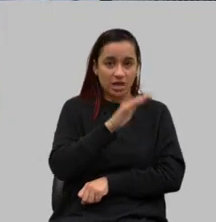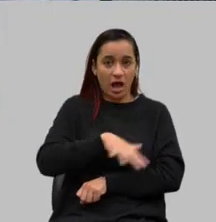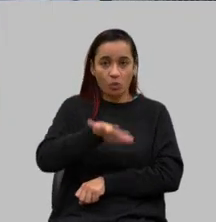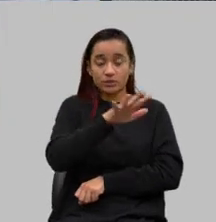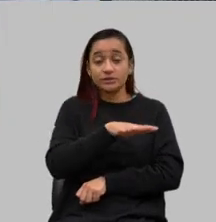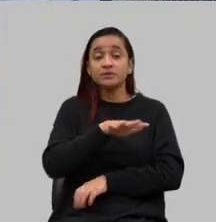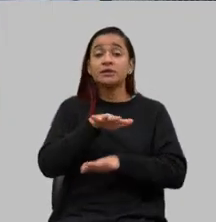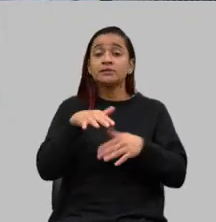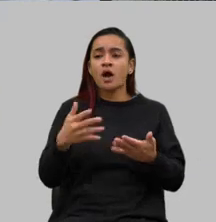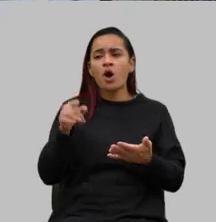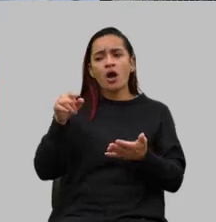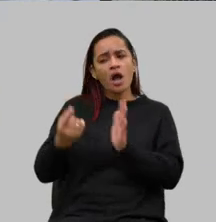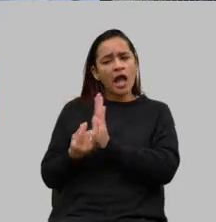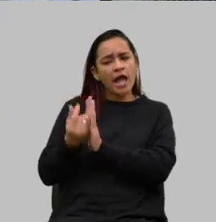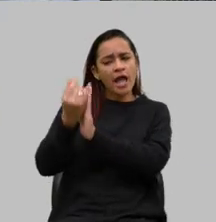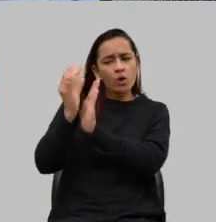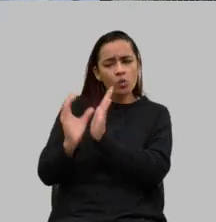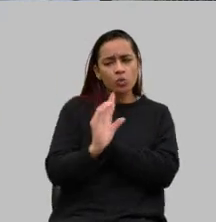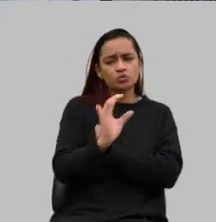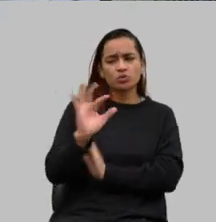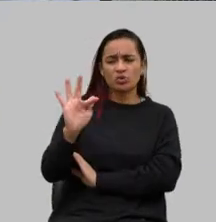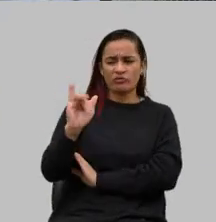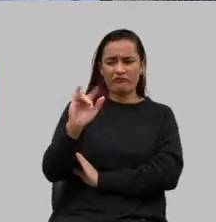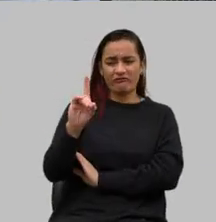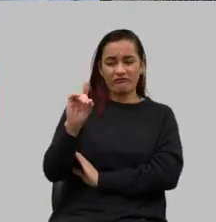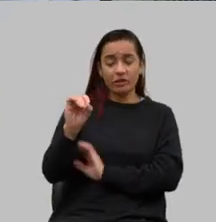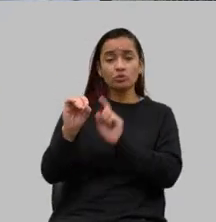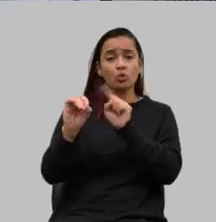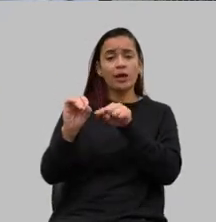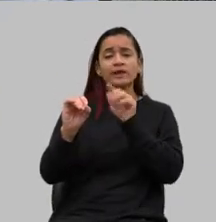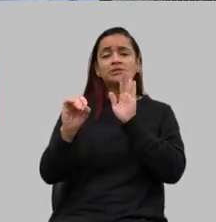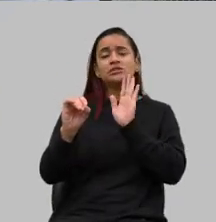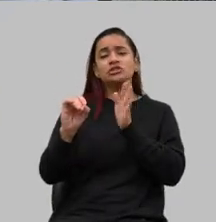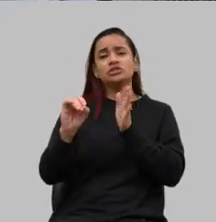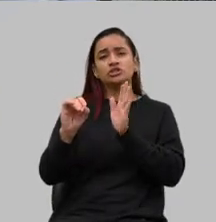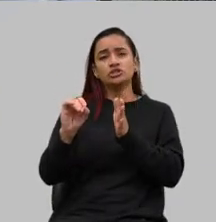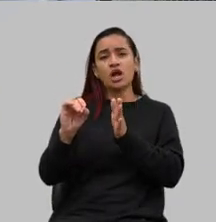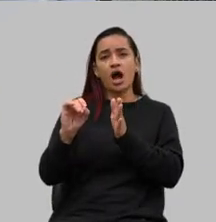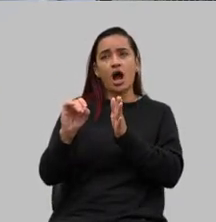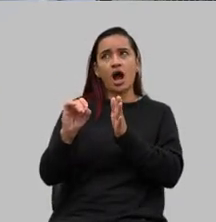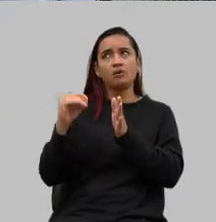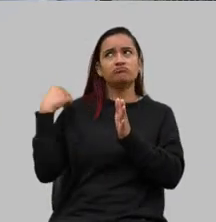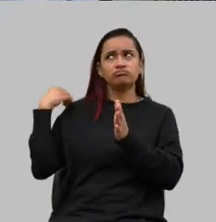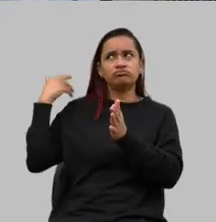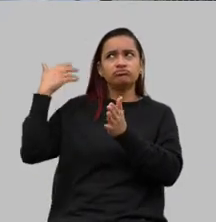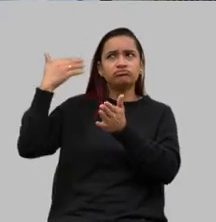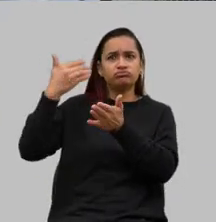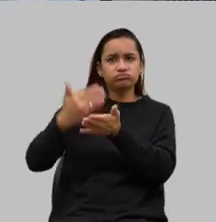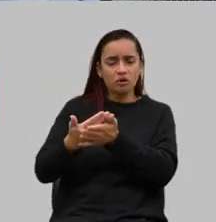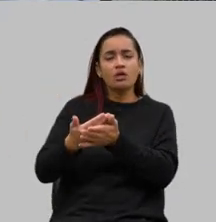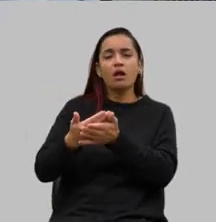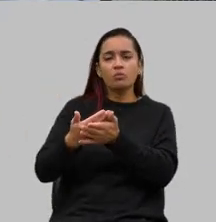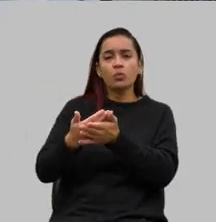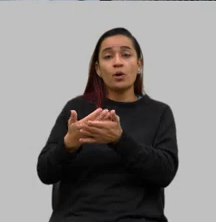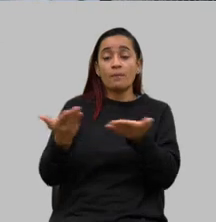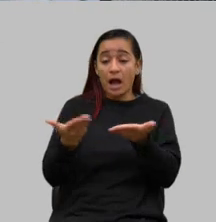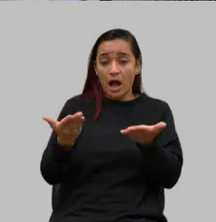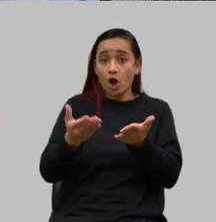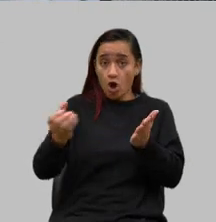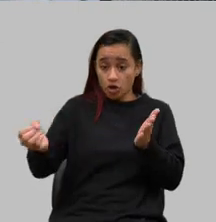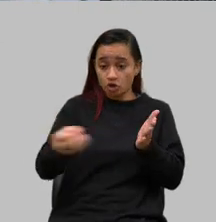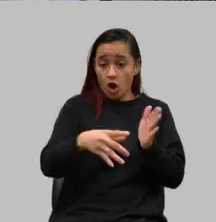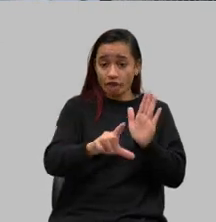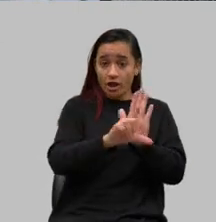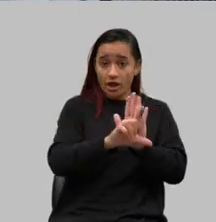do fidr estão contingenciados eh há bastante tempo e a a partir da nova lei aprovada na